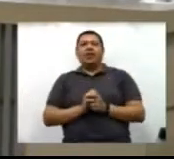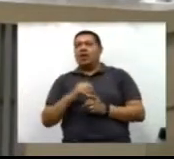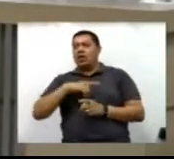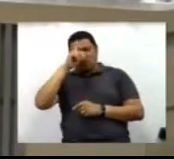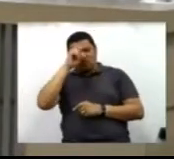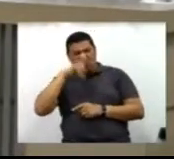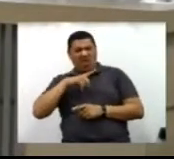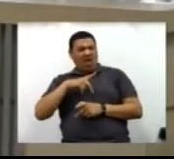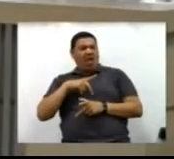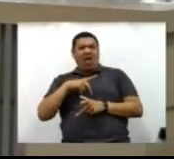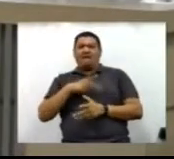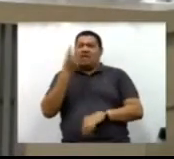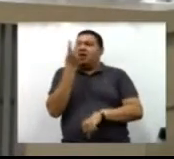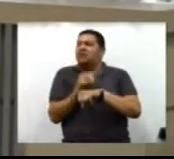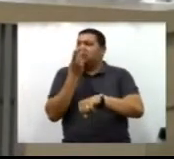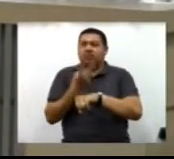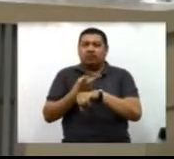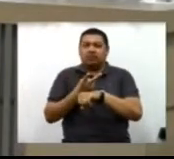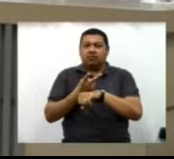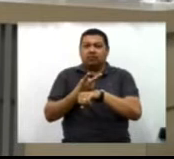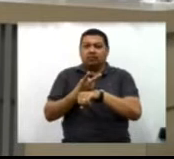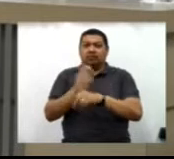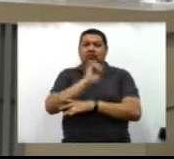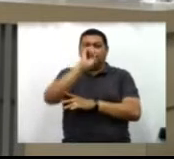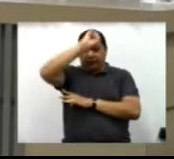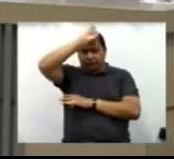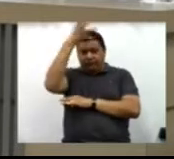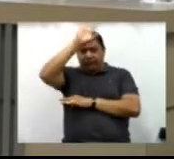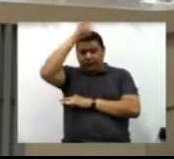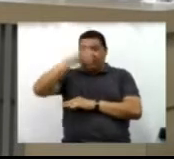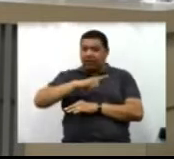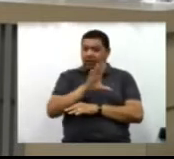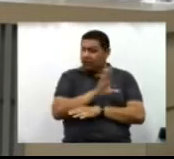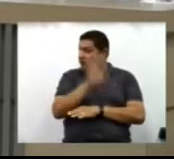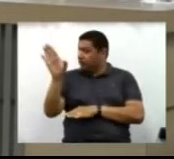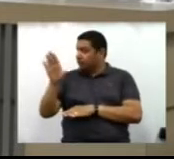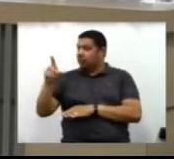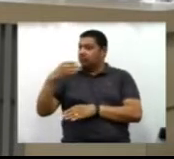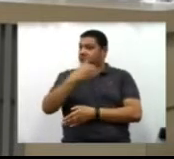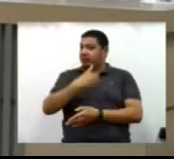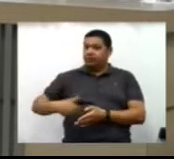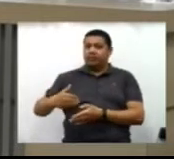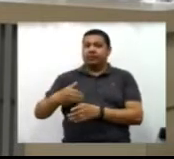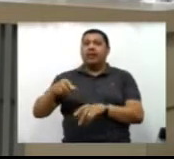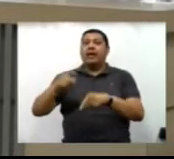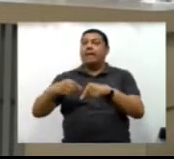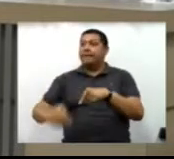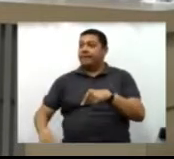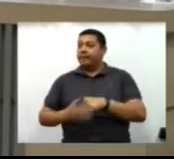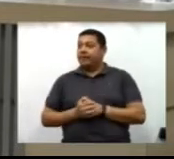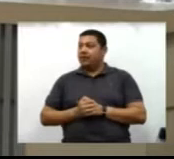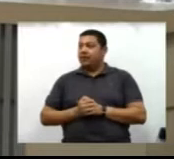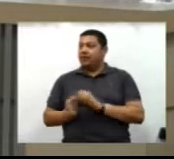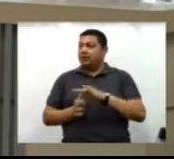ou fiscalizar, por exemplo, a ambulância do materno infantil que levou um paciente para fazer cirurgia da perna. Eu não sei